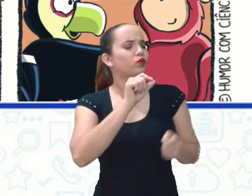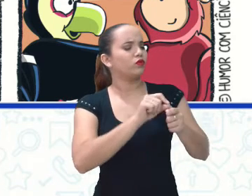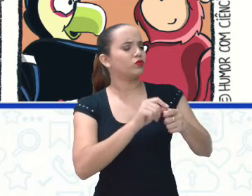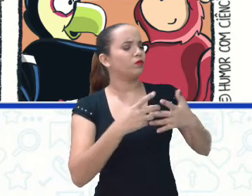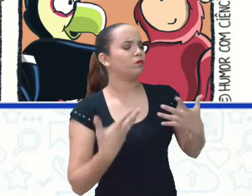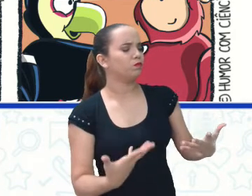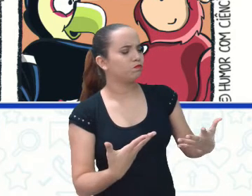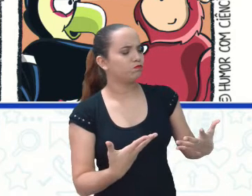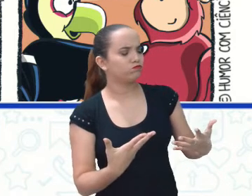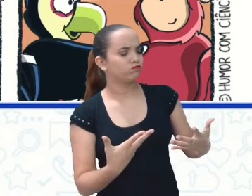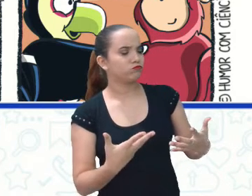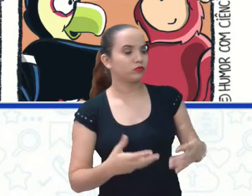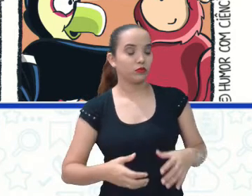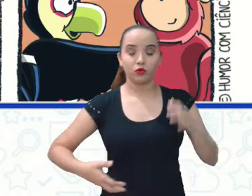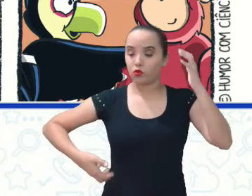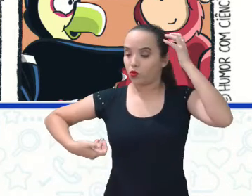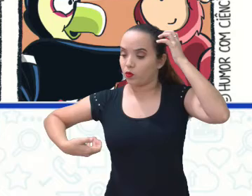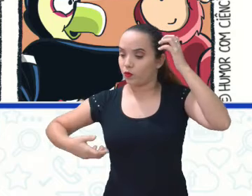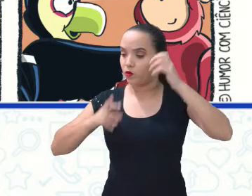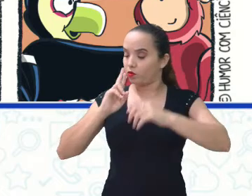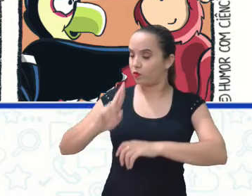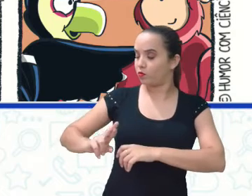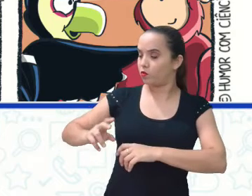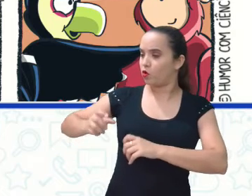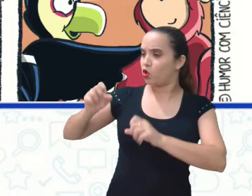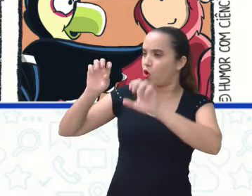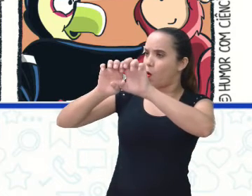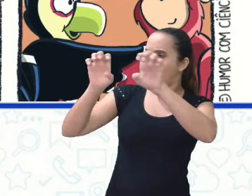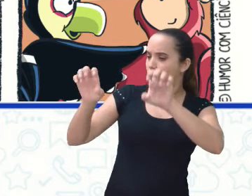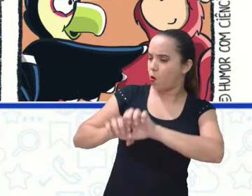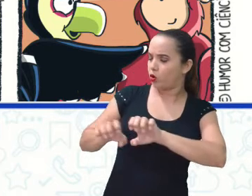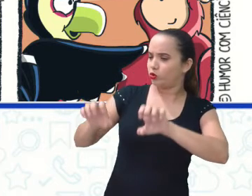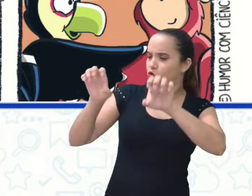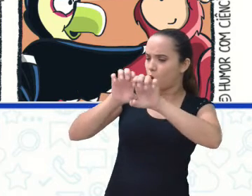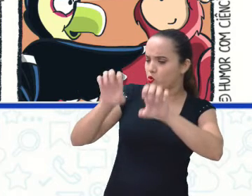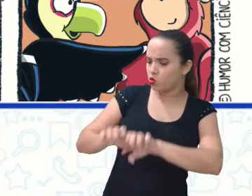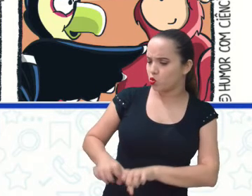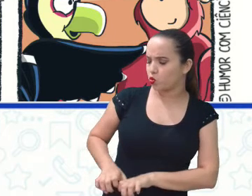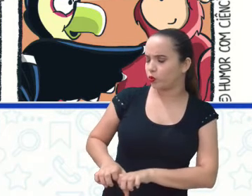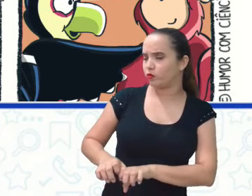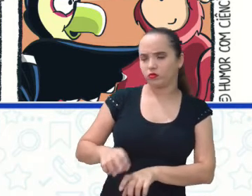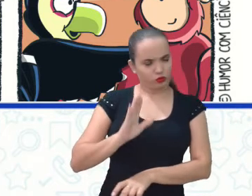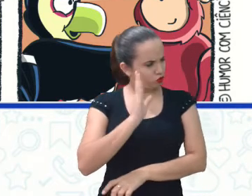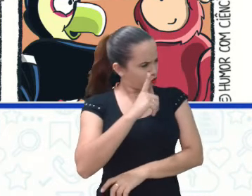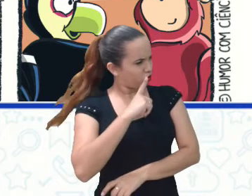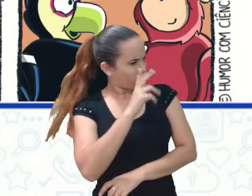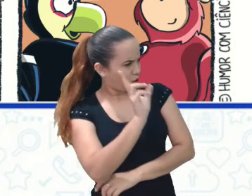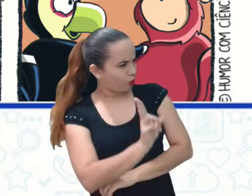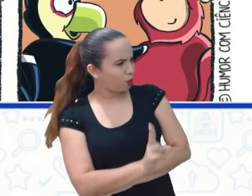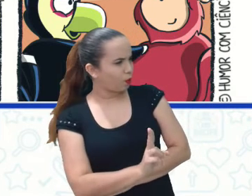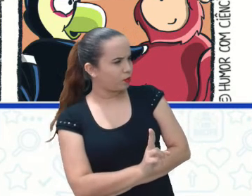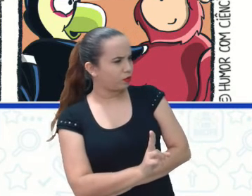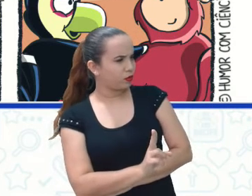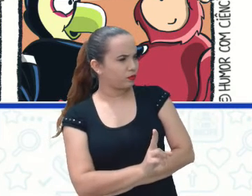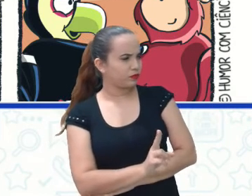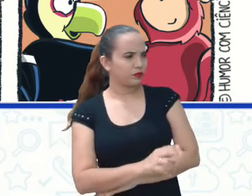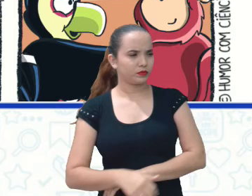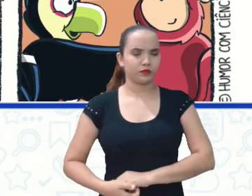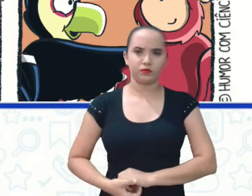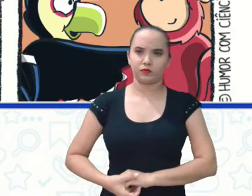Caco? Uma escultura. Já tem nome para ela? E aí, Caco